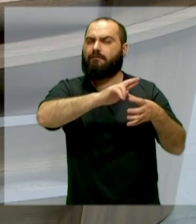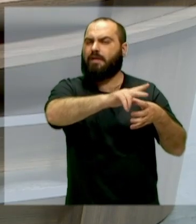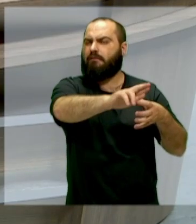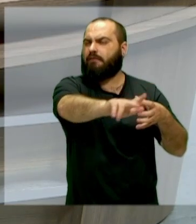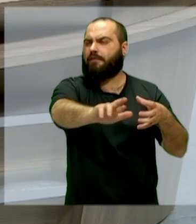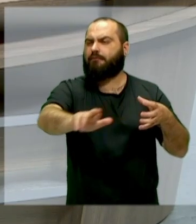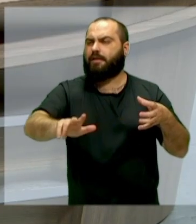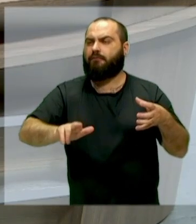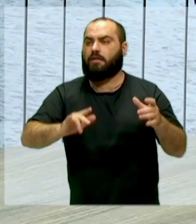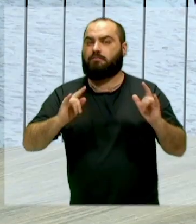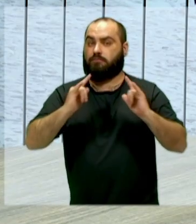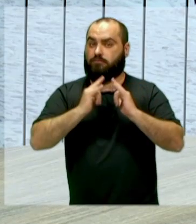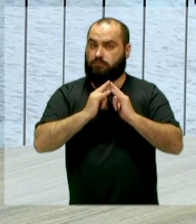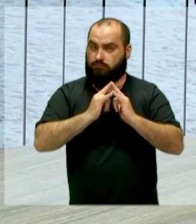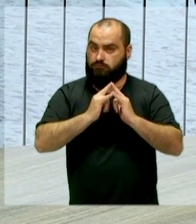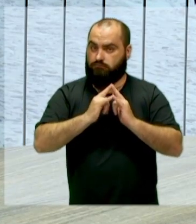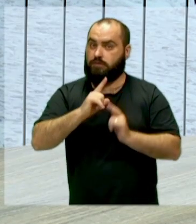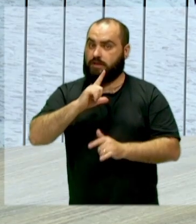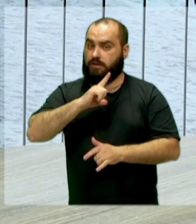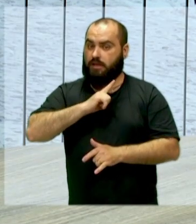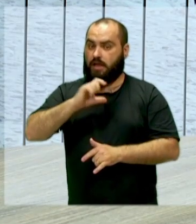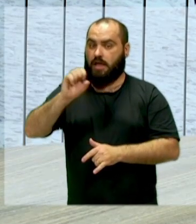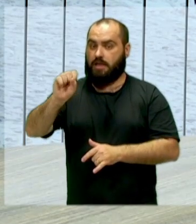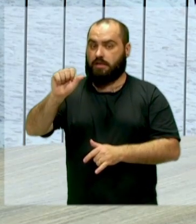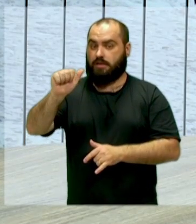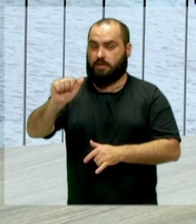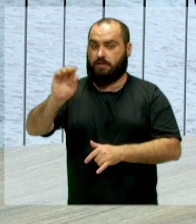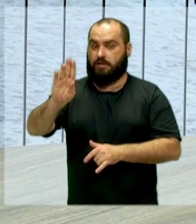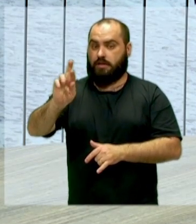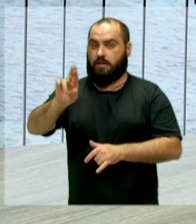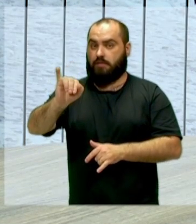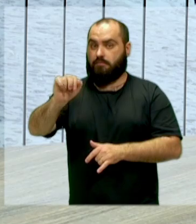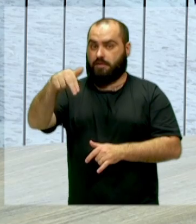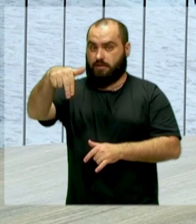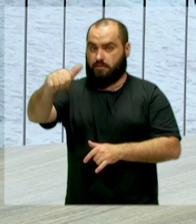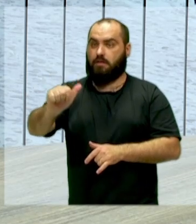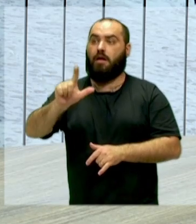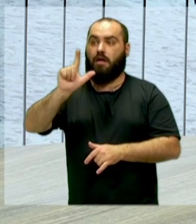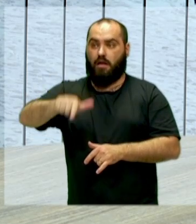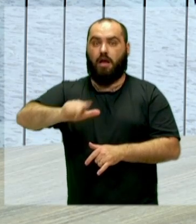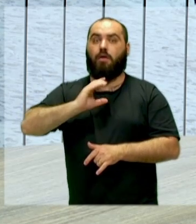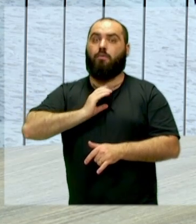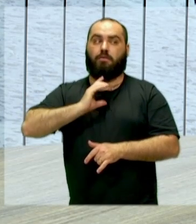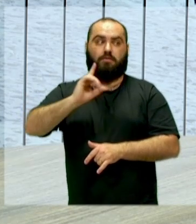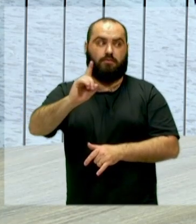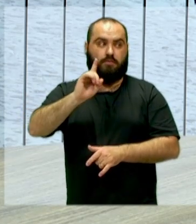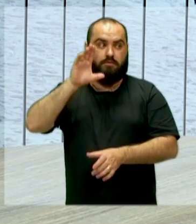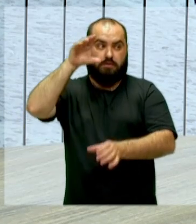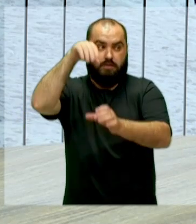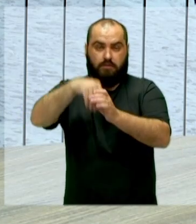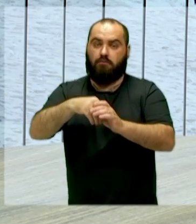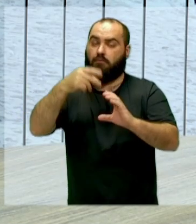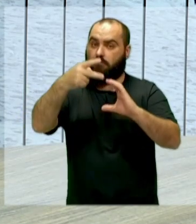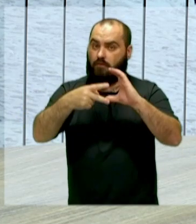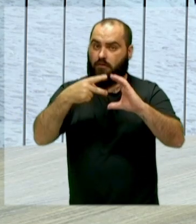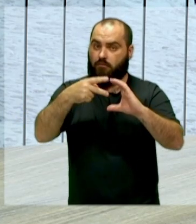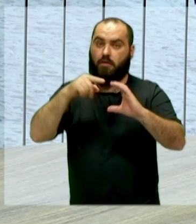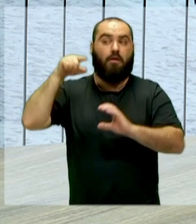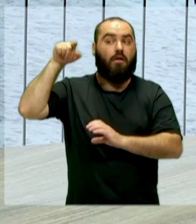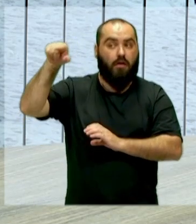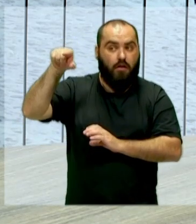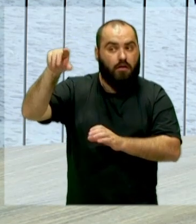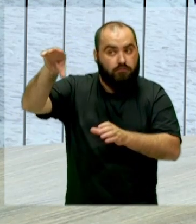instituições Inclusive a gente tem a Sabrina Schneider que é a coordenadora da comissão de gestão ambiental aqui da câmara que faz parte desse